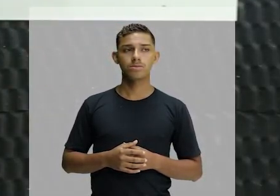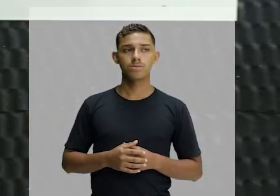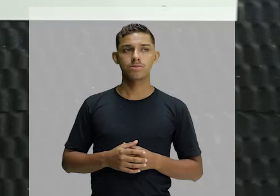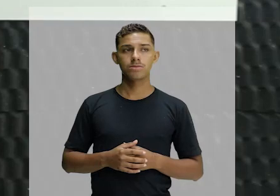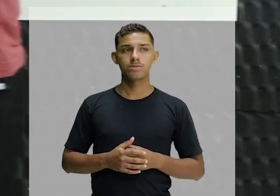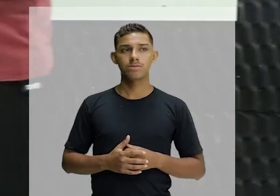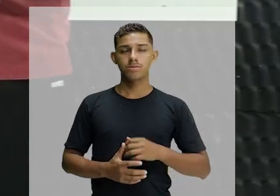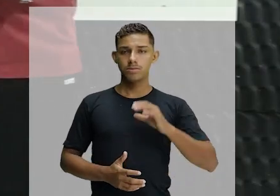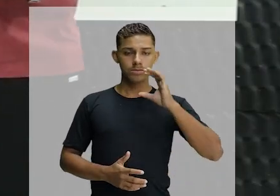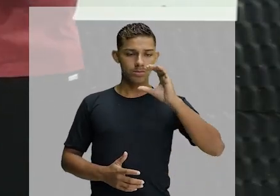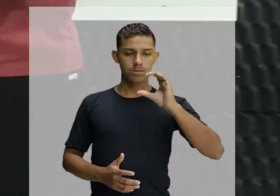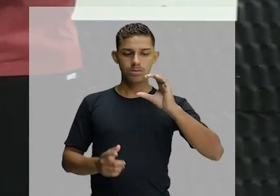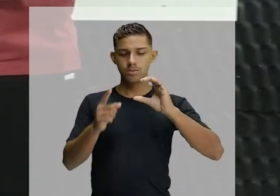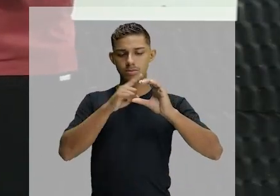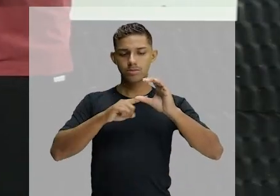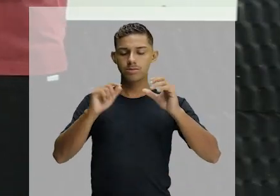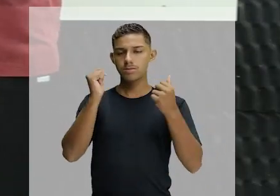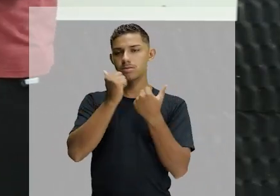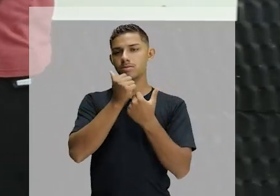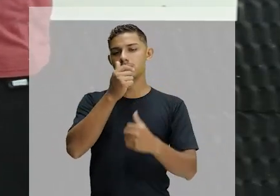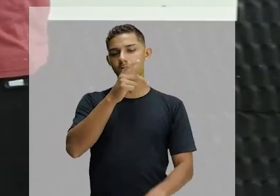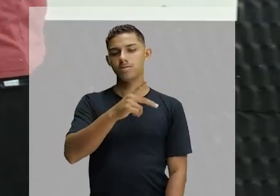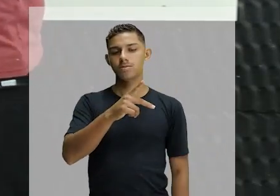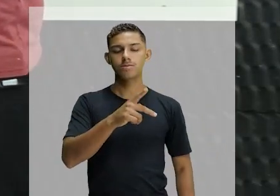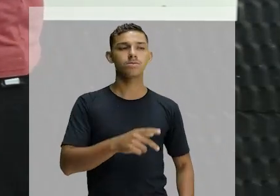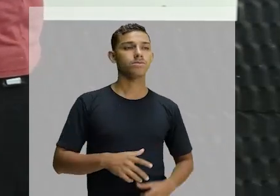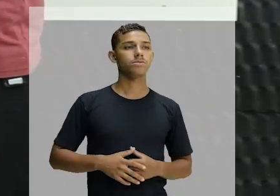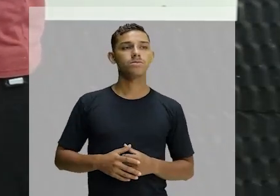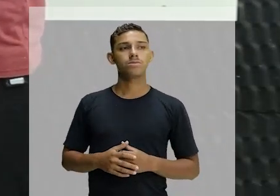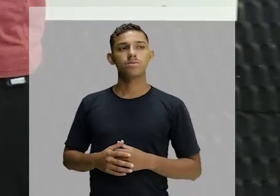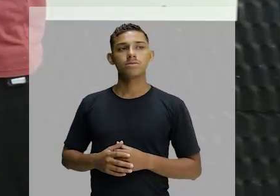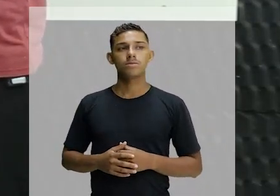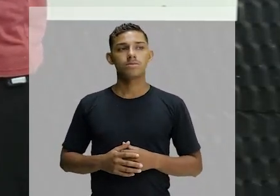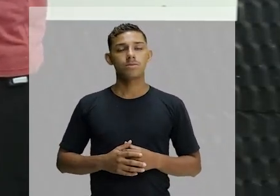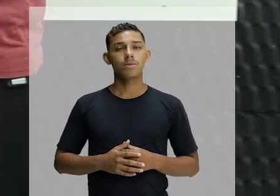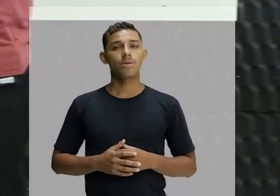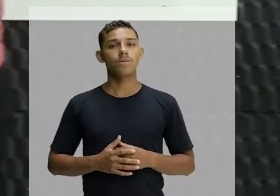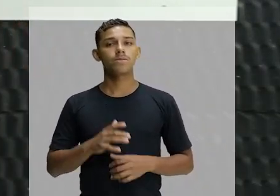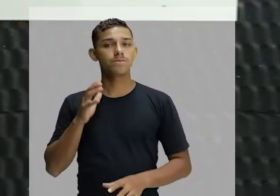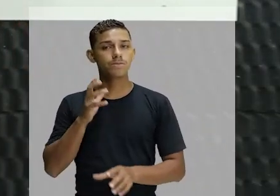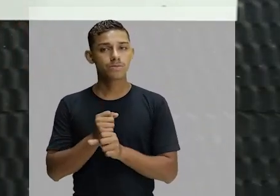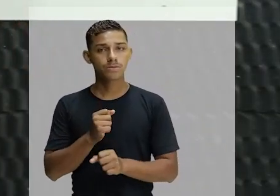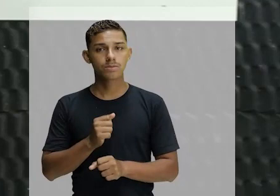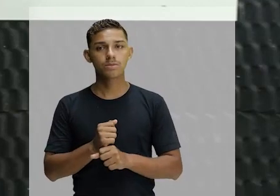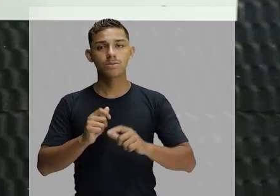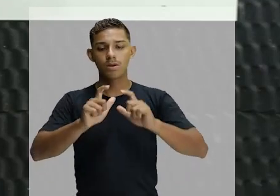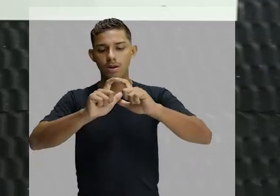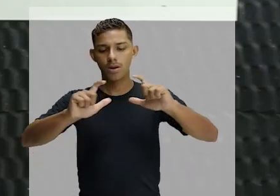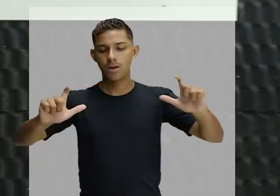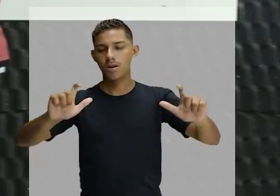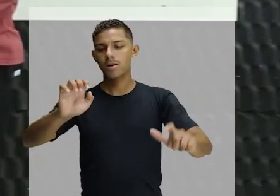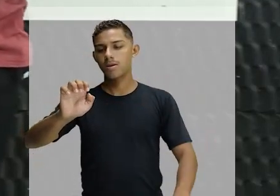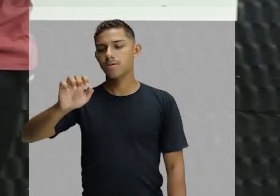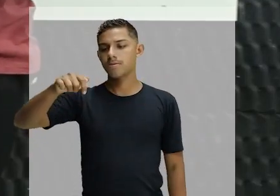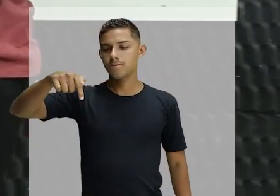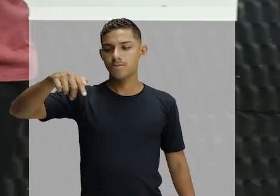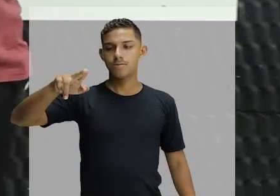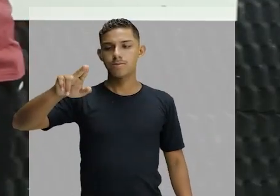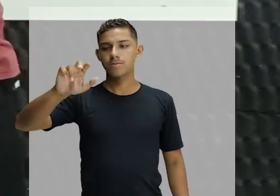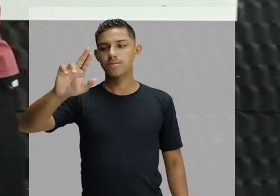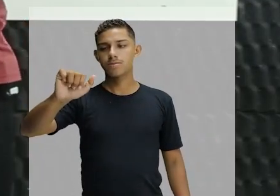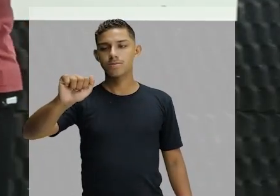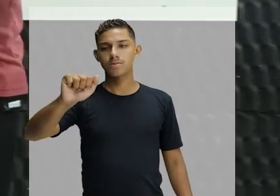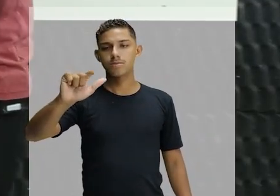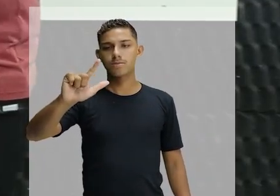C. Olha só, para eu calcular a equação reduzida, eu preciso das coordenadas